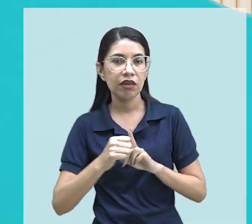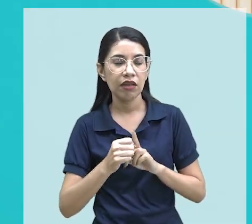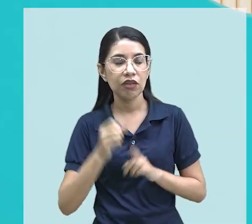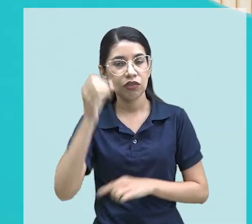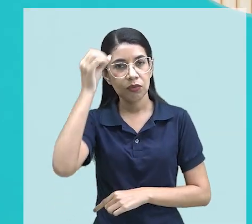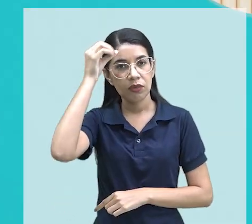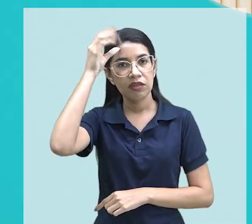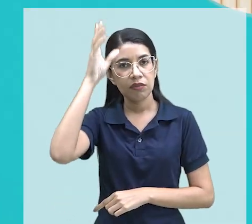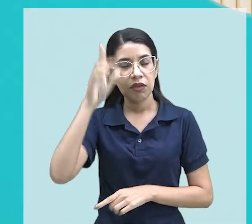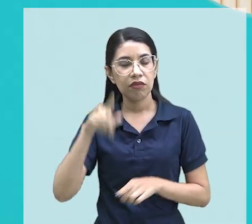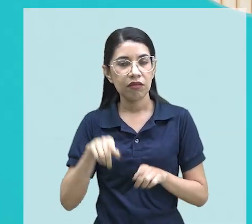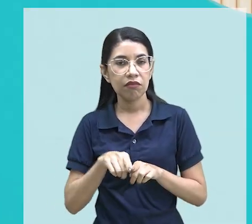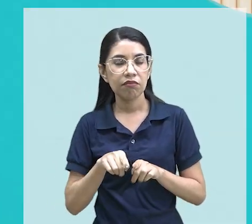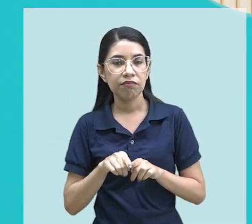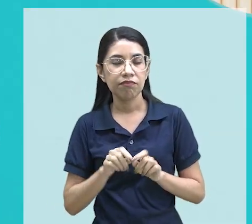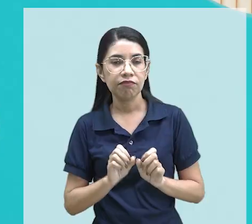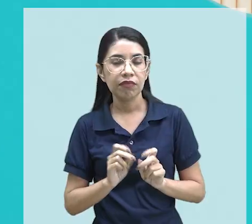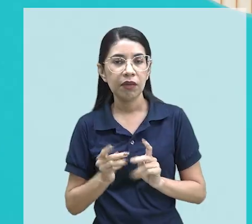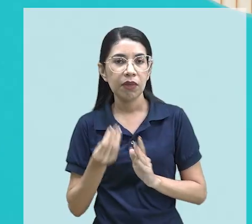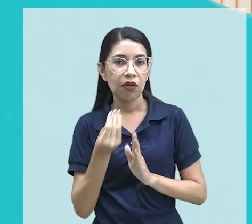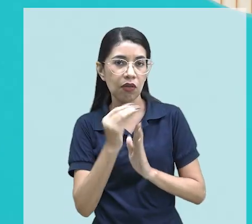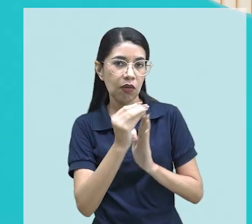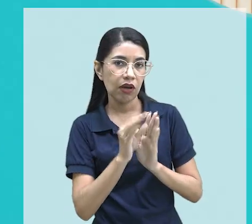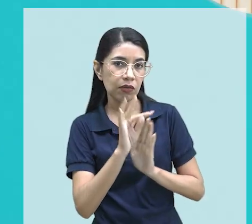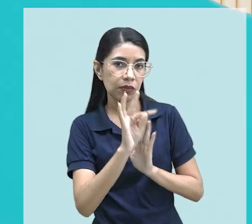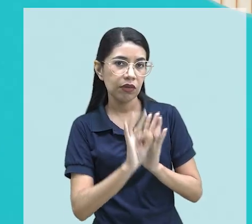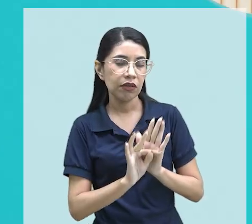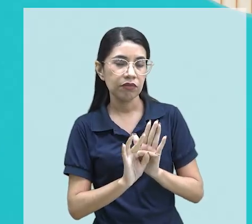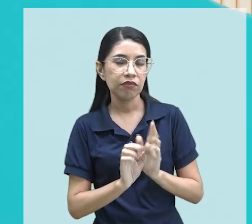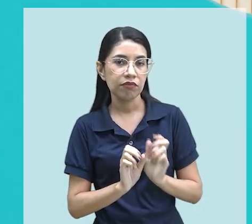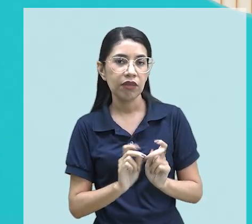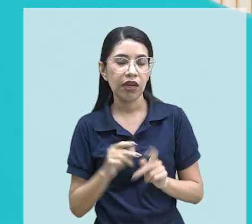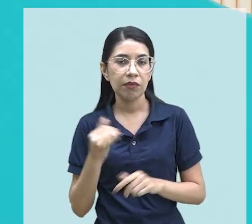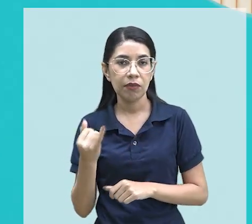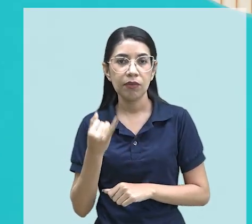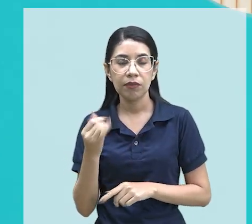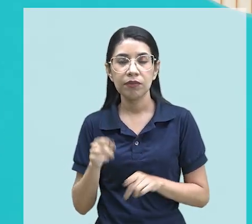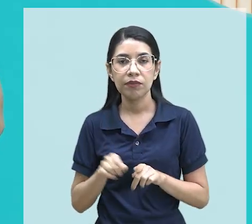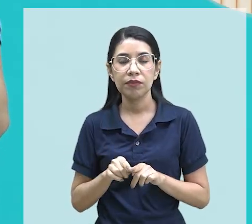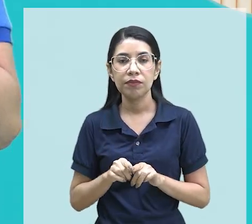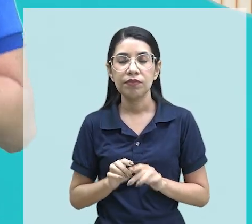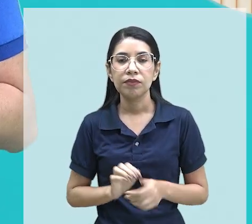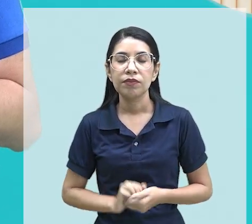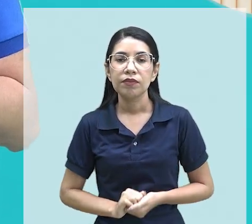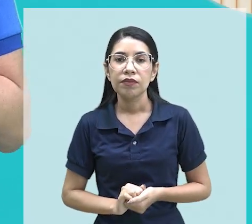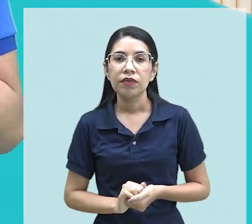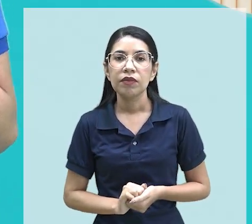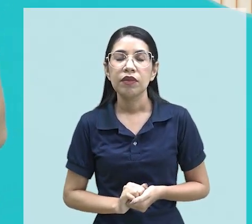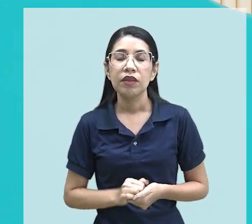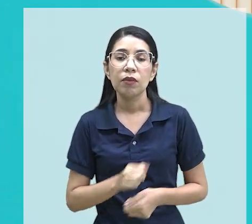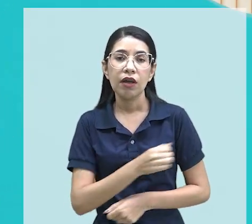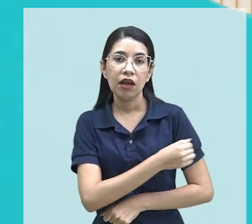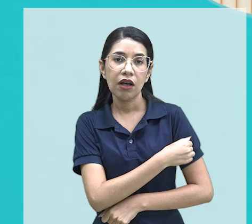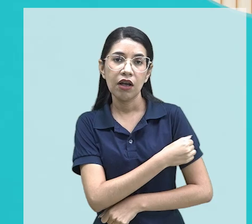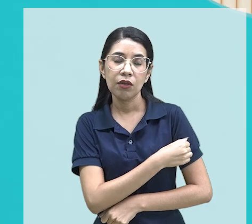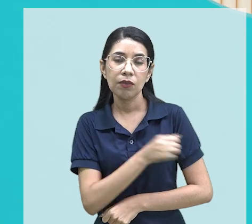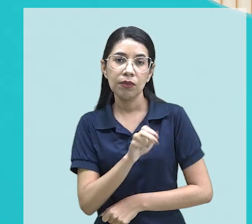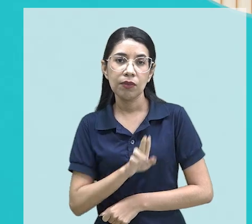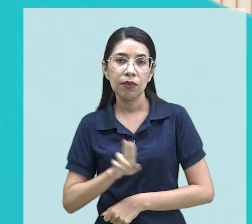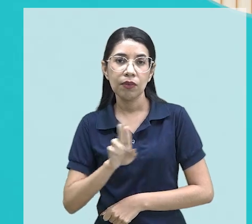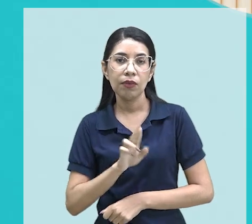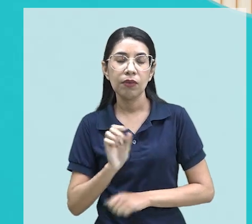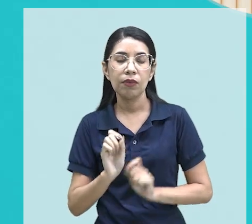repertório cultural para trazer para dentro do seu texto. Isso é super válido, né? E aí a Ana Clara utilizou o quê? Como